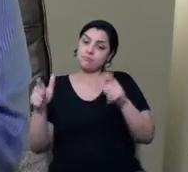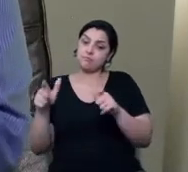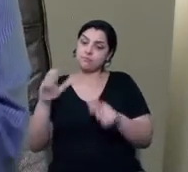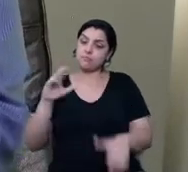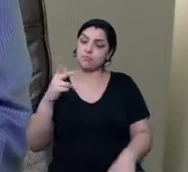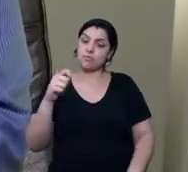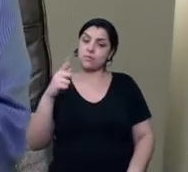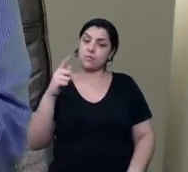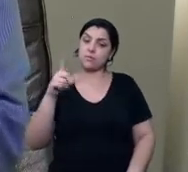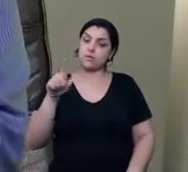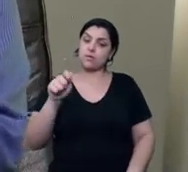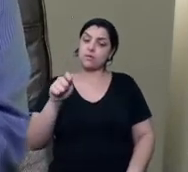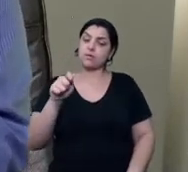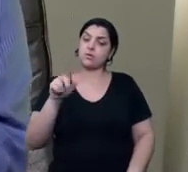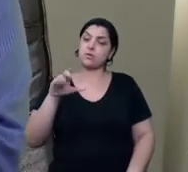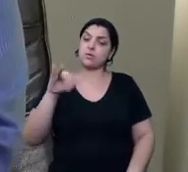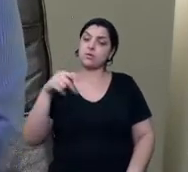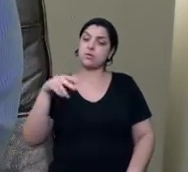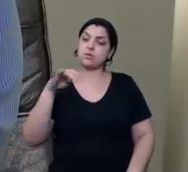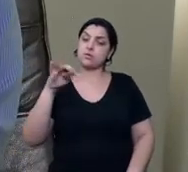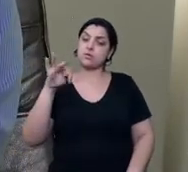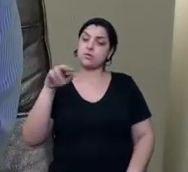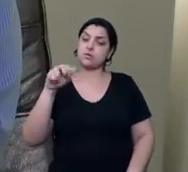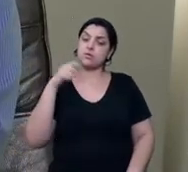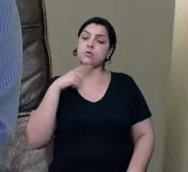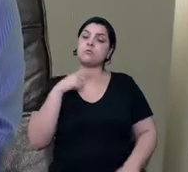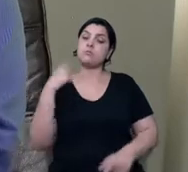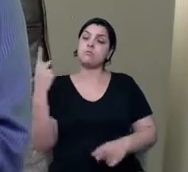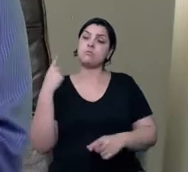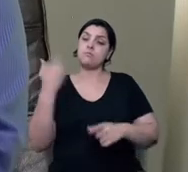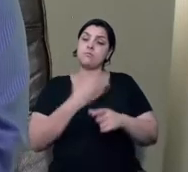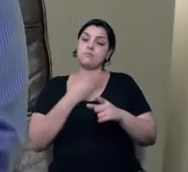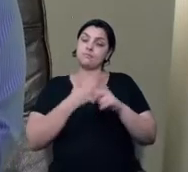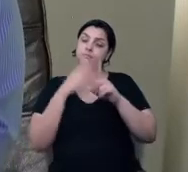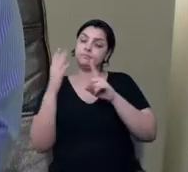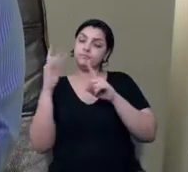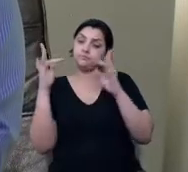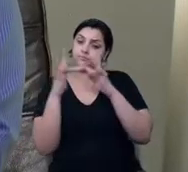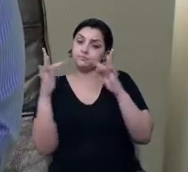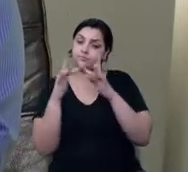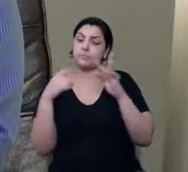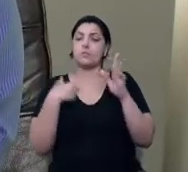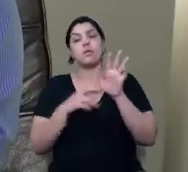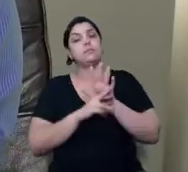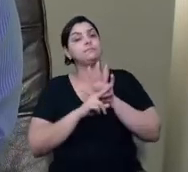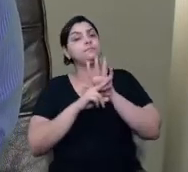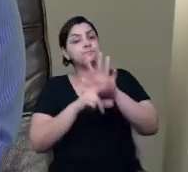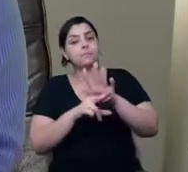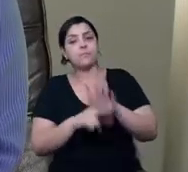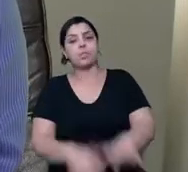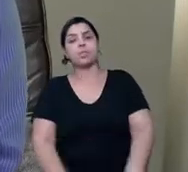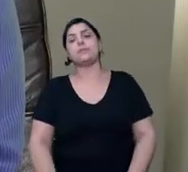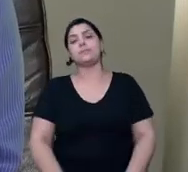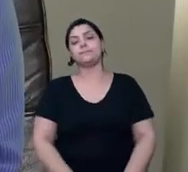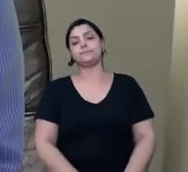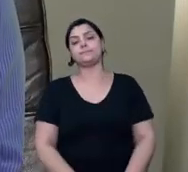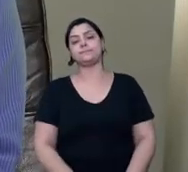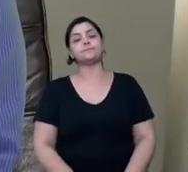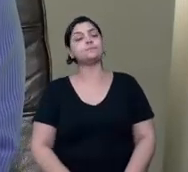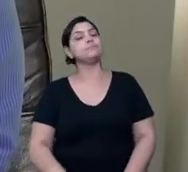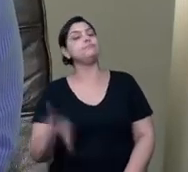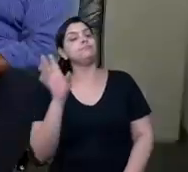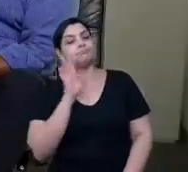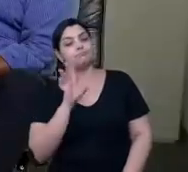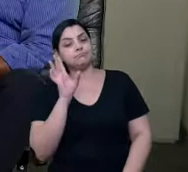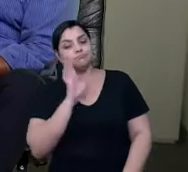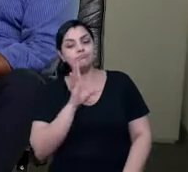tinha muito contato com a arte através desse ateliê dele. Essas são as minhas referências seabrenses. Que interessante, é muito bom